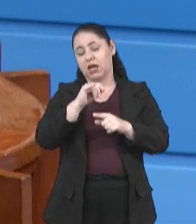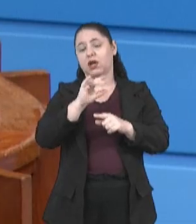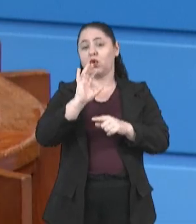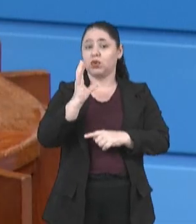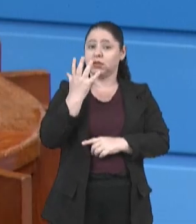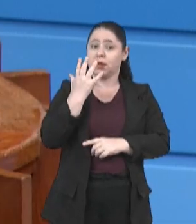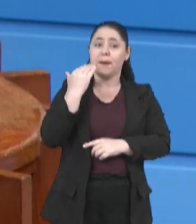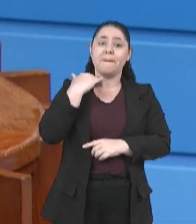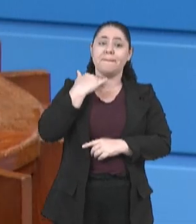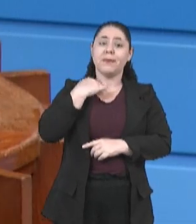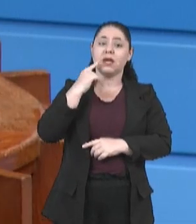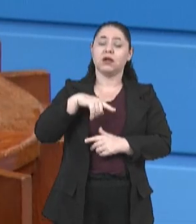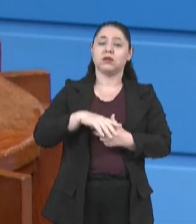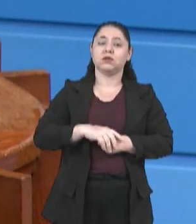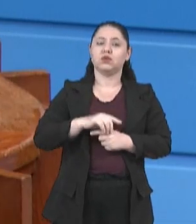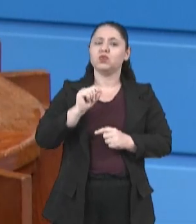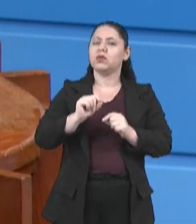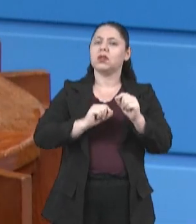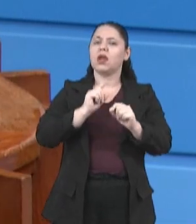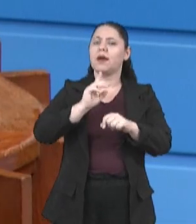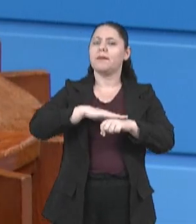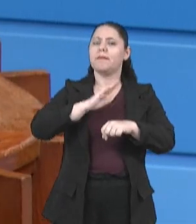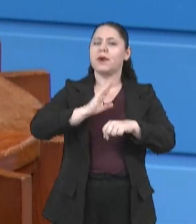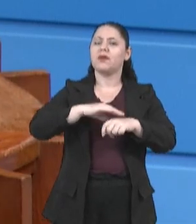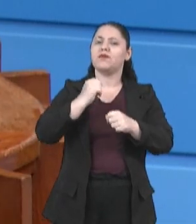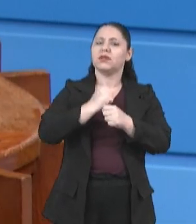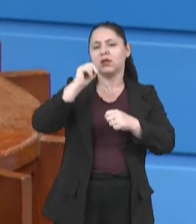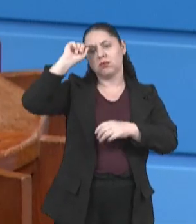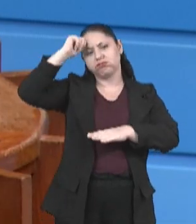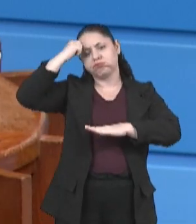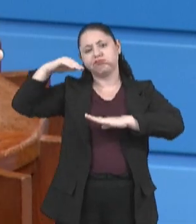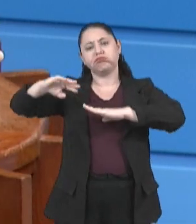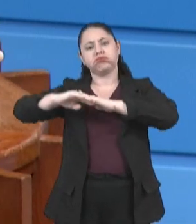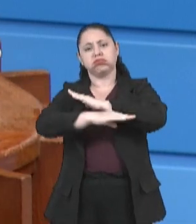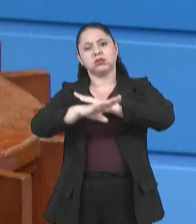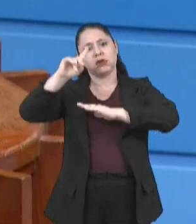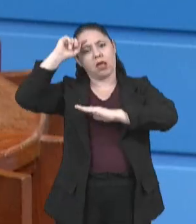contraído, ele visa muito mais fazer asfalto